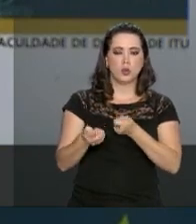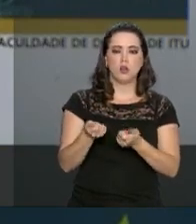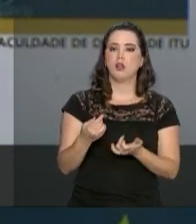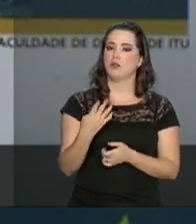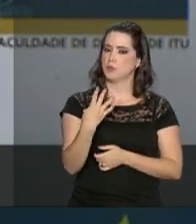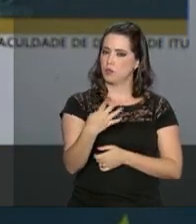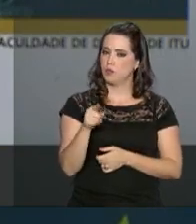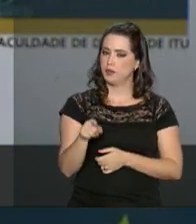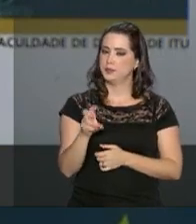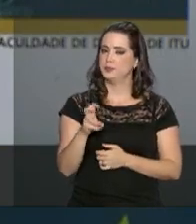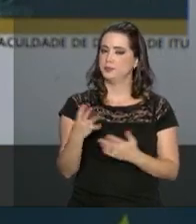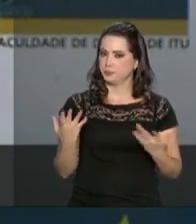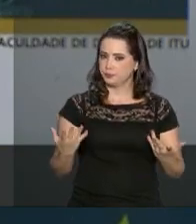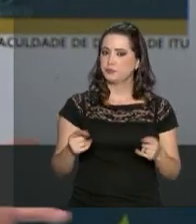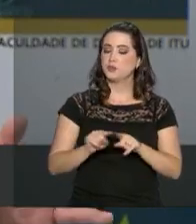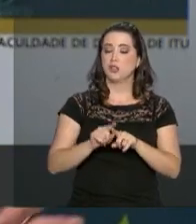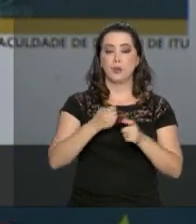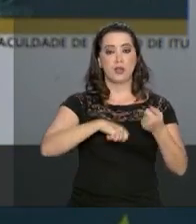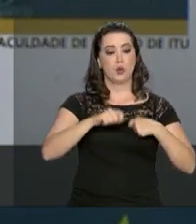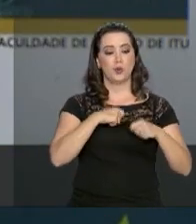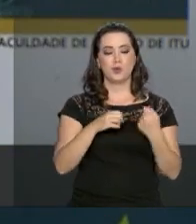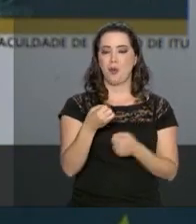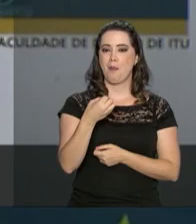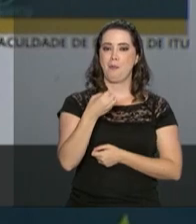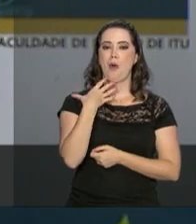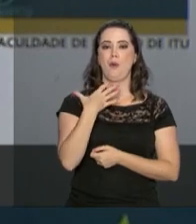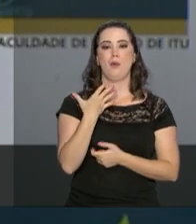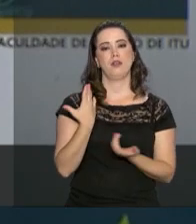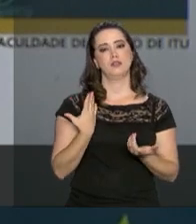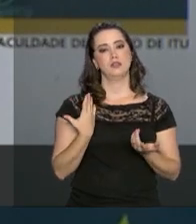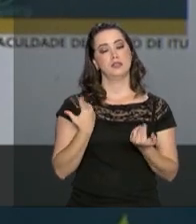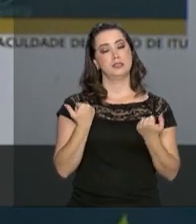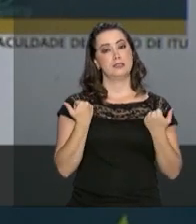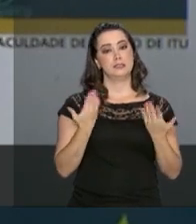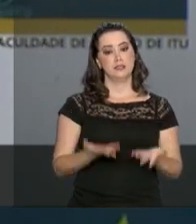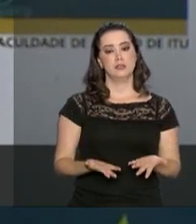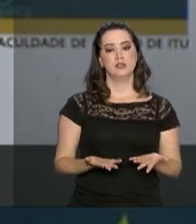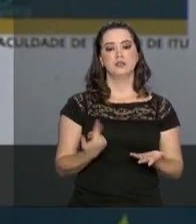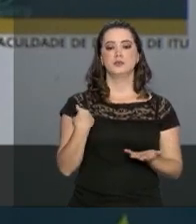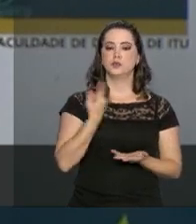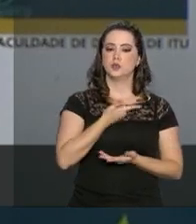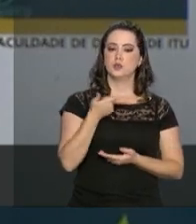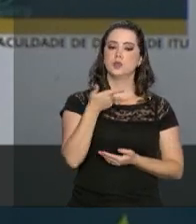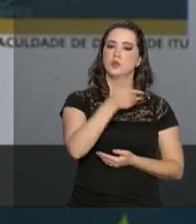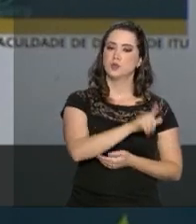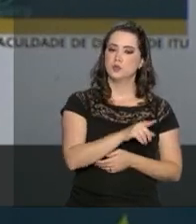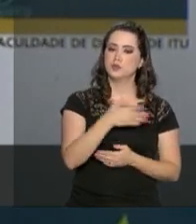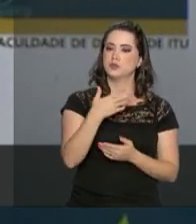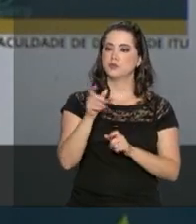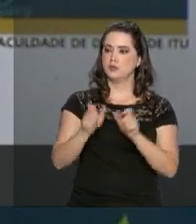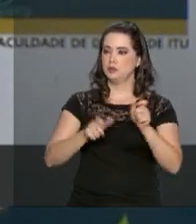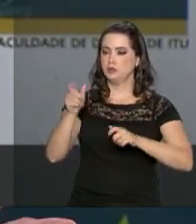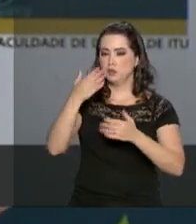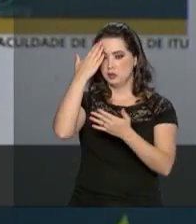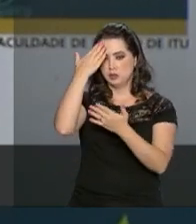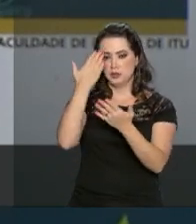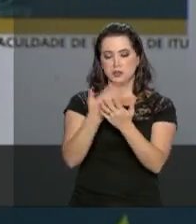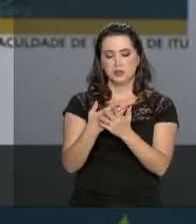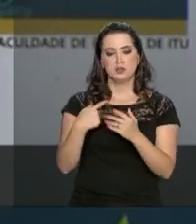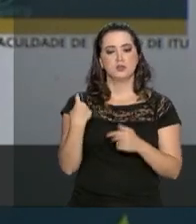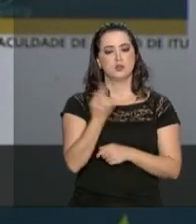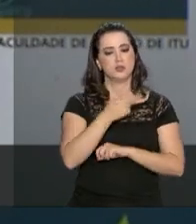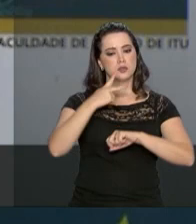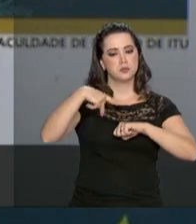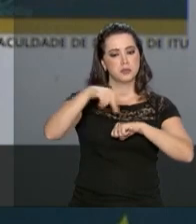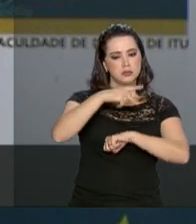uma atividade econômica extremamente saudável e, portanto, recuperando uma credibilidade que, convenhamos, o